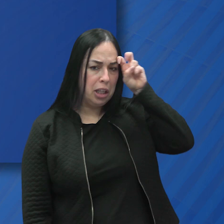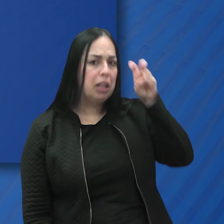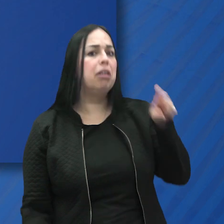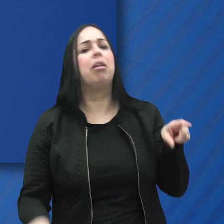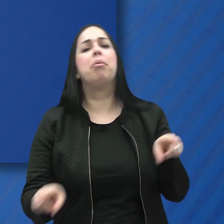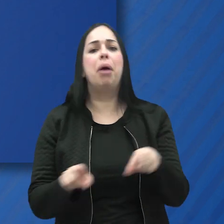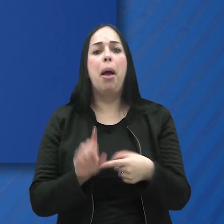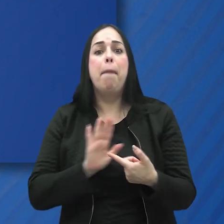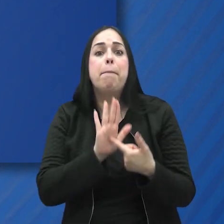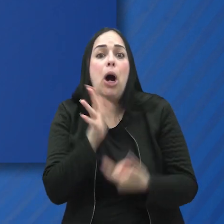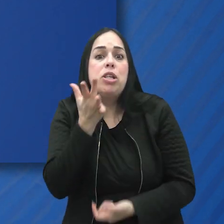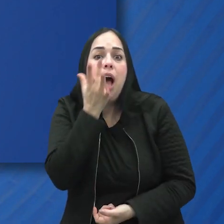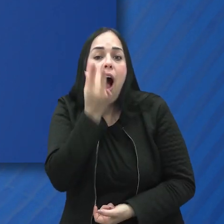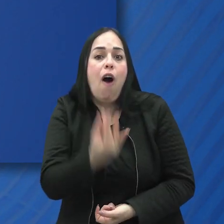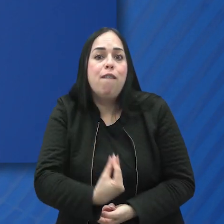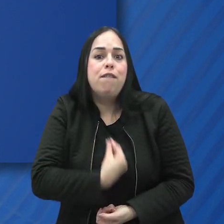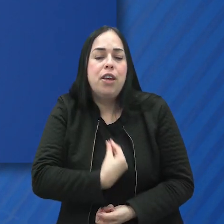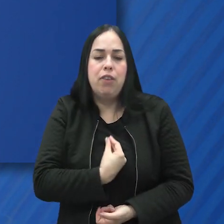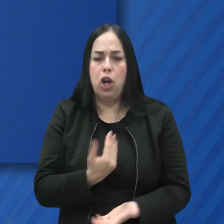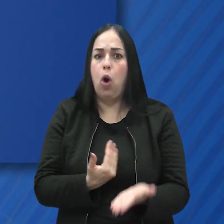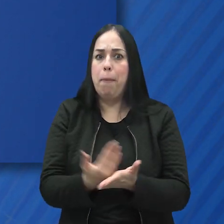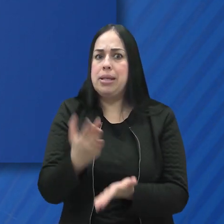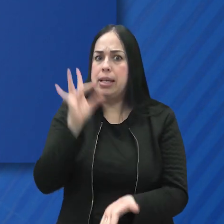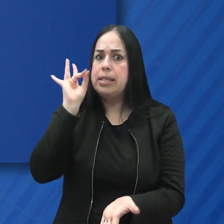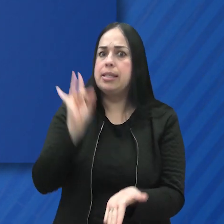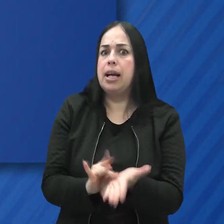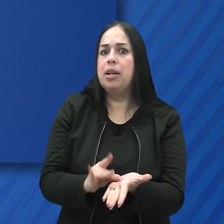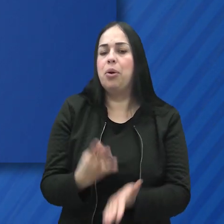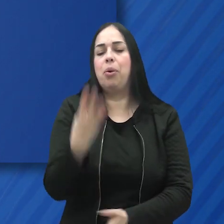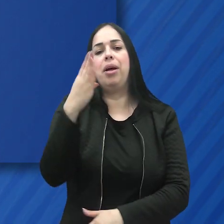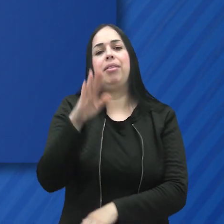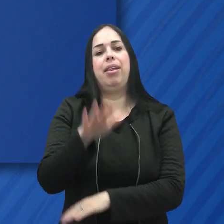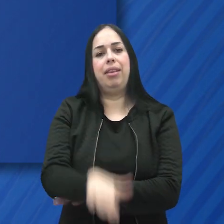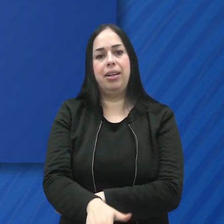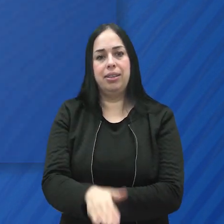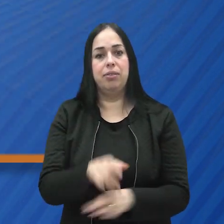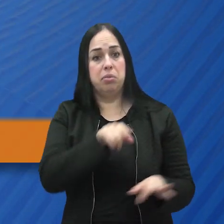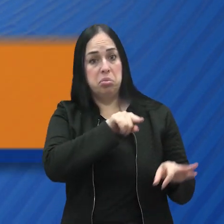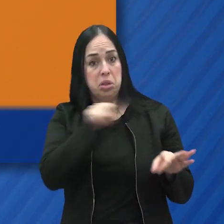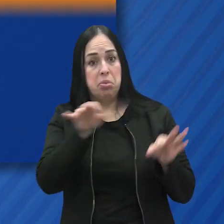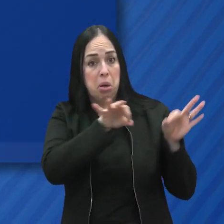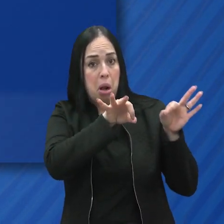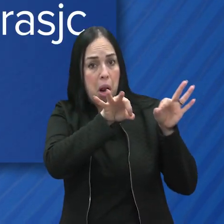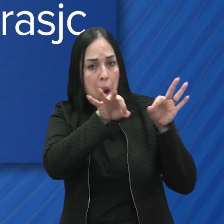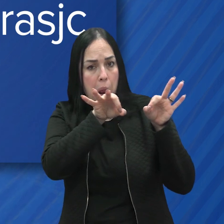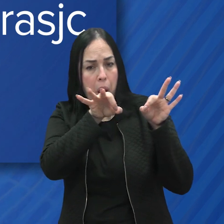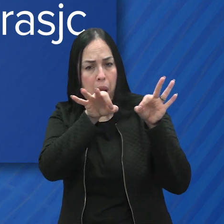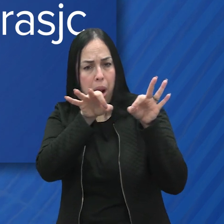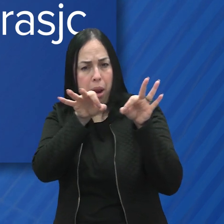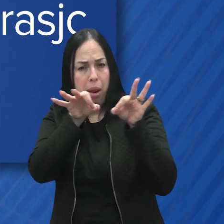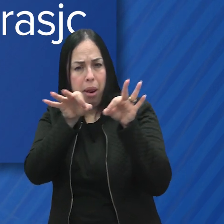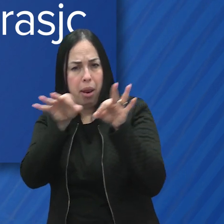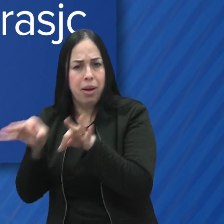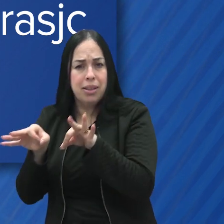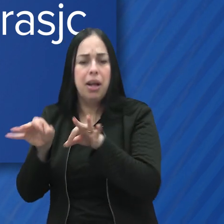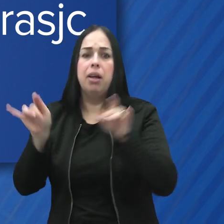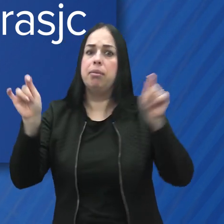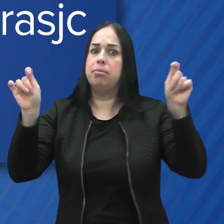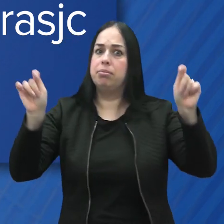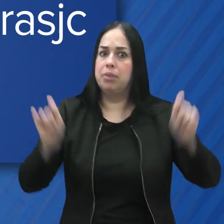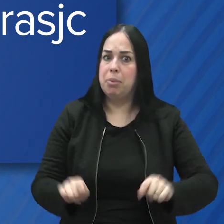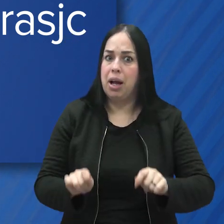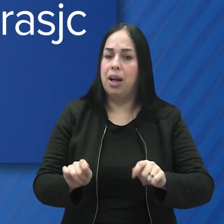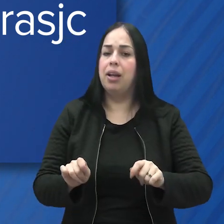quintas, com transmissão ao vivo a partir das 4 horas da tarde. Você pode acompanhar os trabalhos